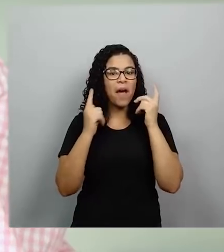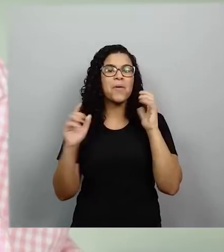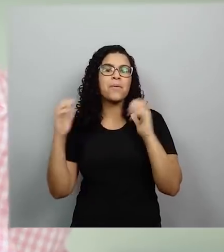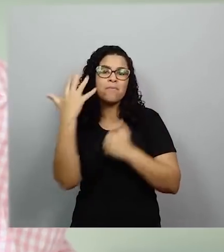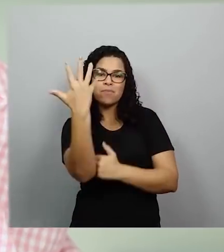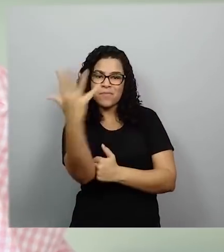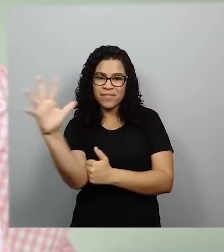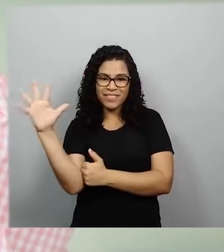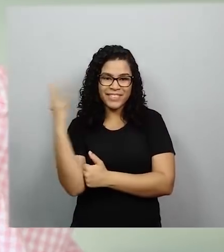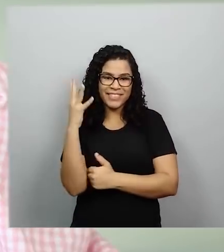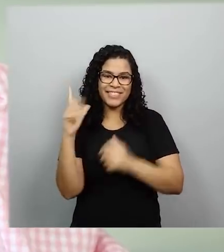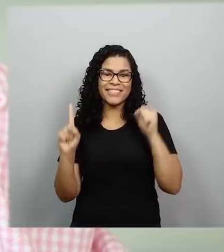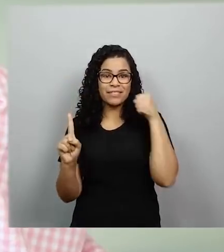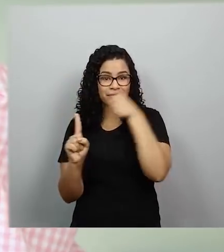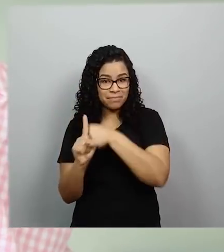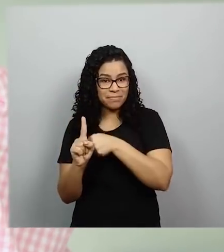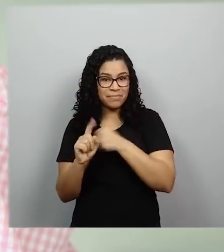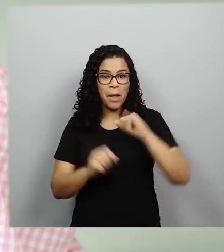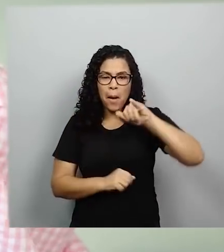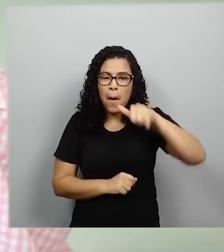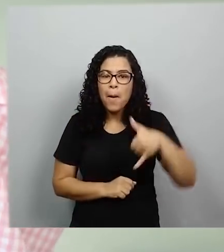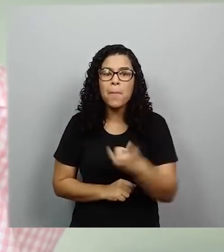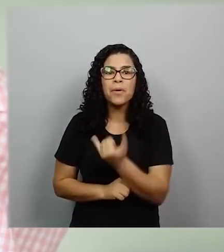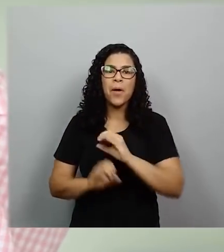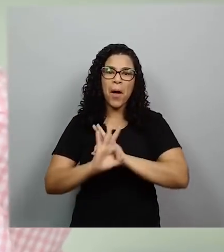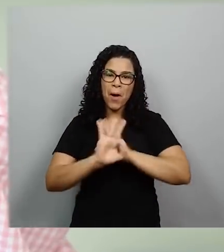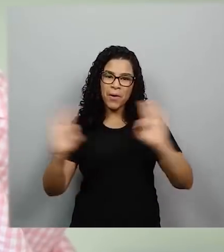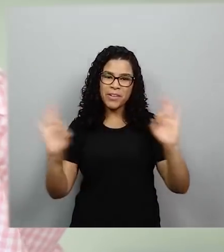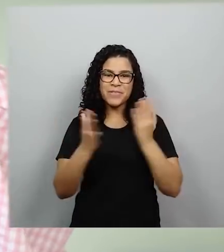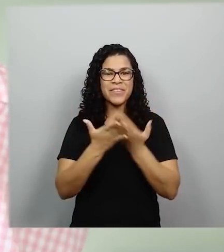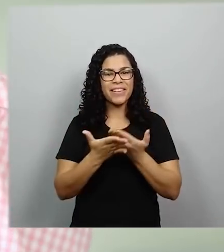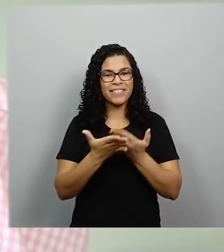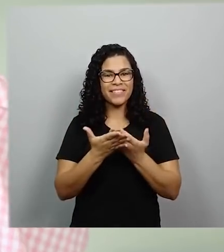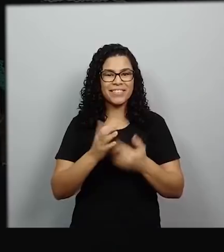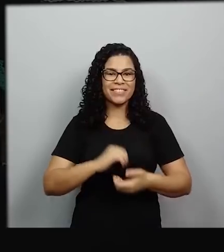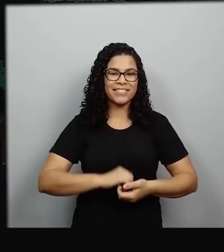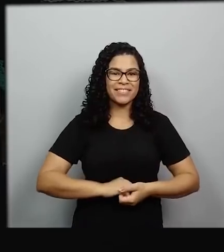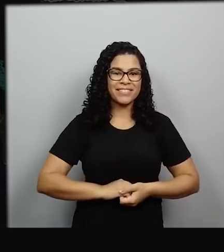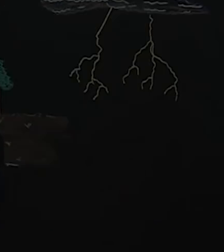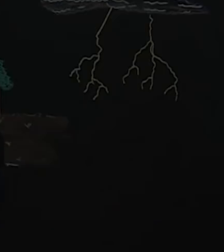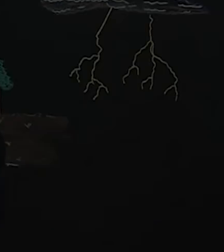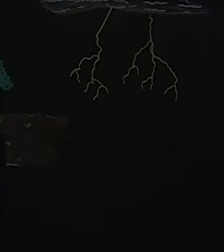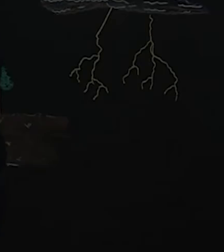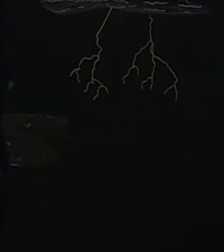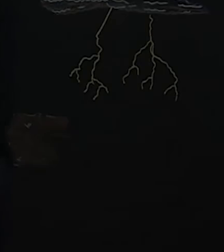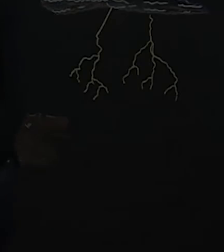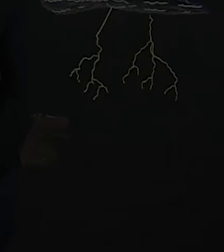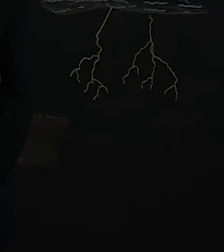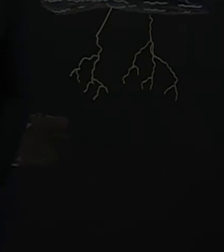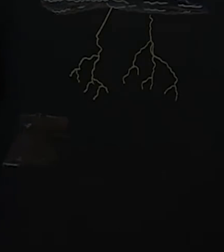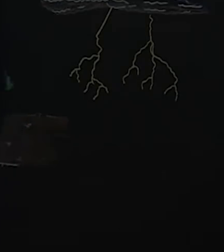Naturais e Impactos Ambientais. Aproveitem e ótima aula!